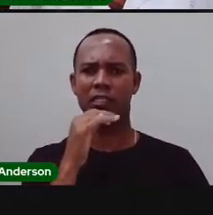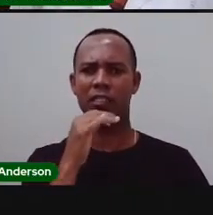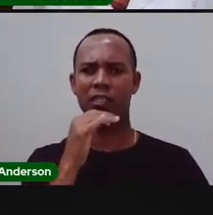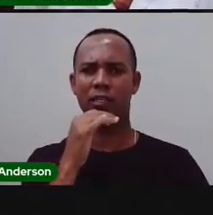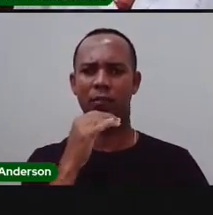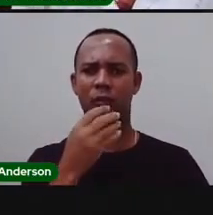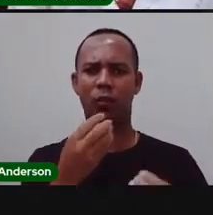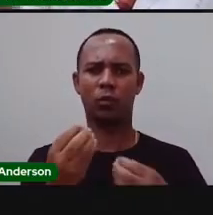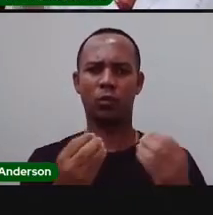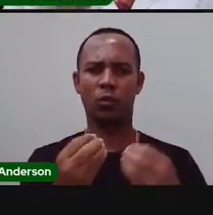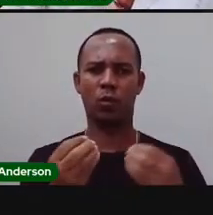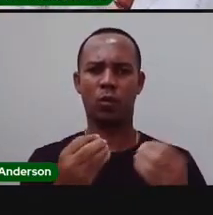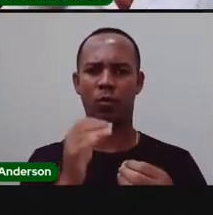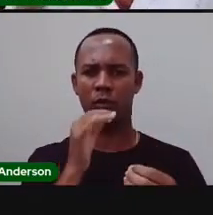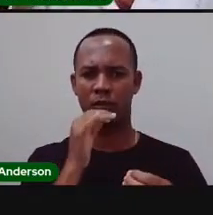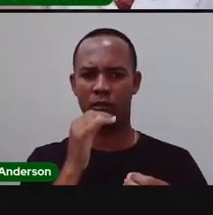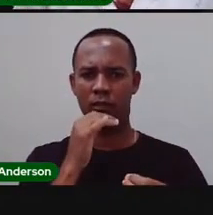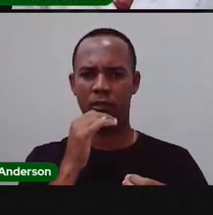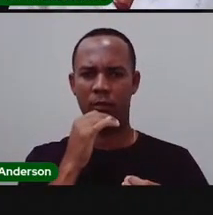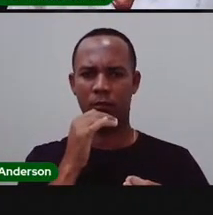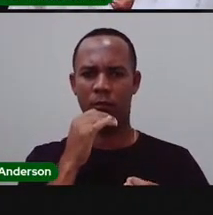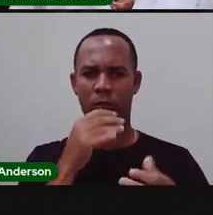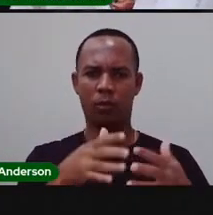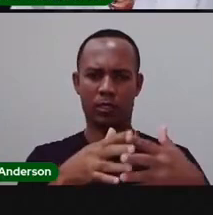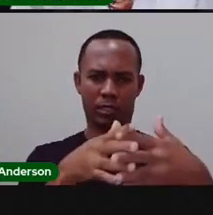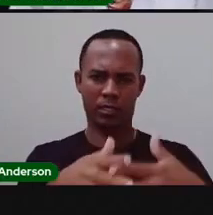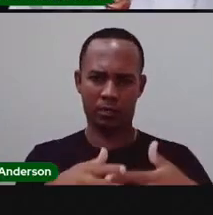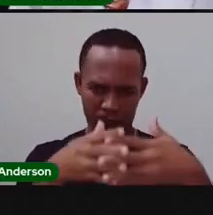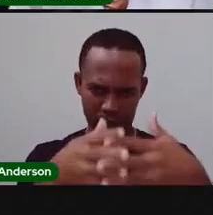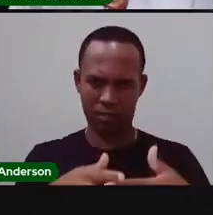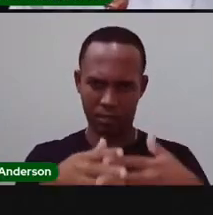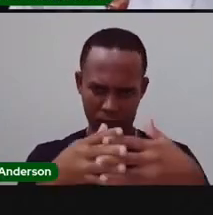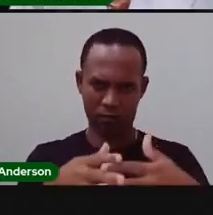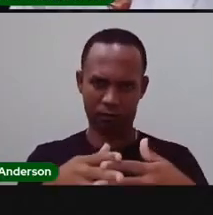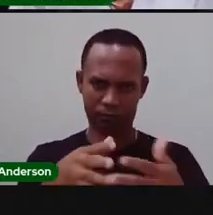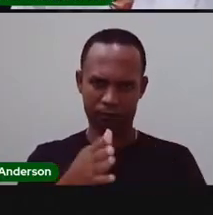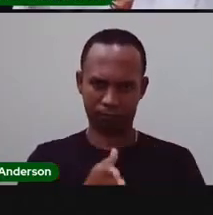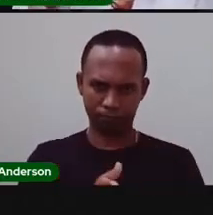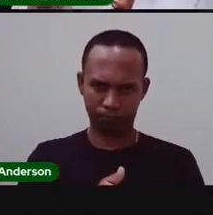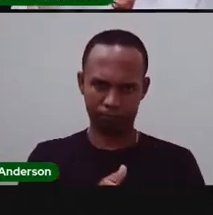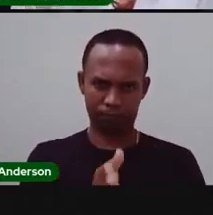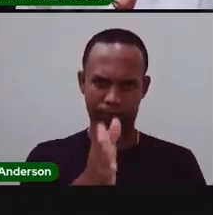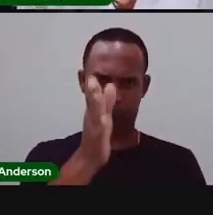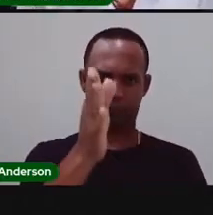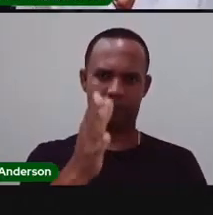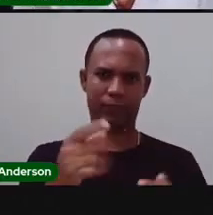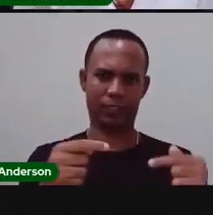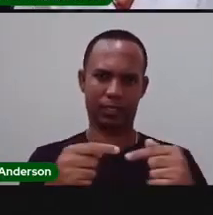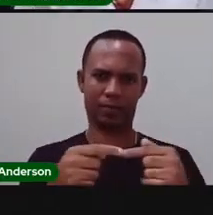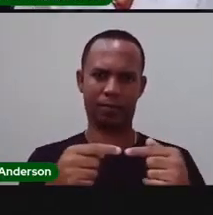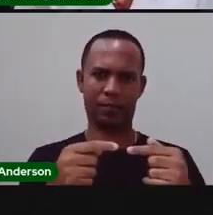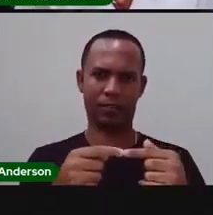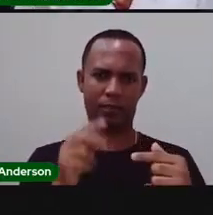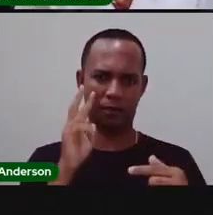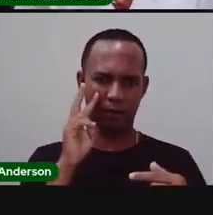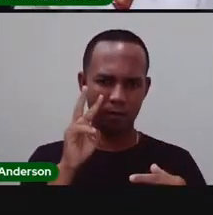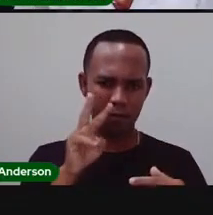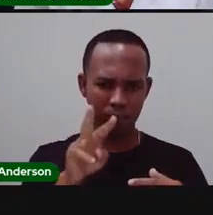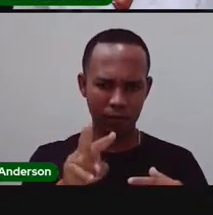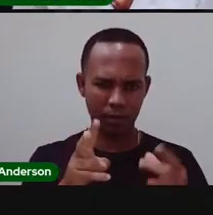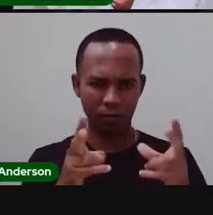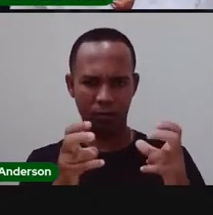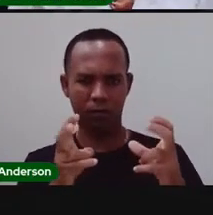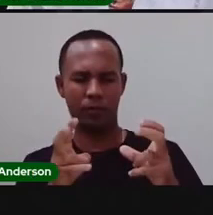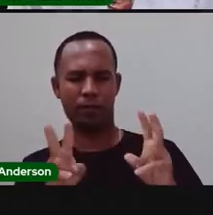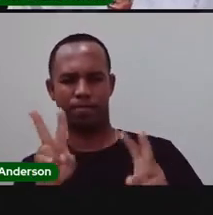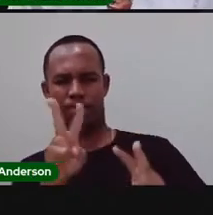que acaba que atravessando essa avenida aí. Quem passar por lá, olha, dá uma olhadinha e vê se consegue